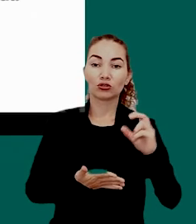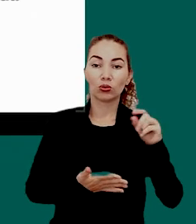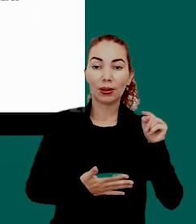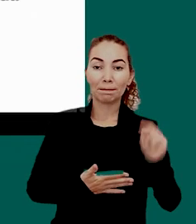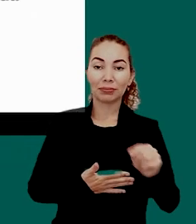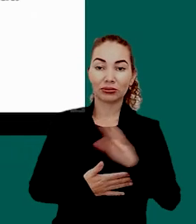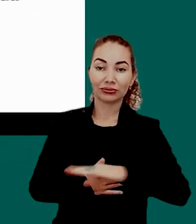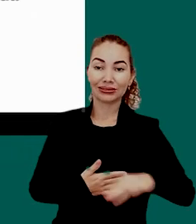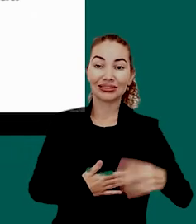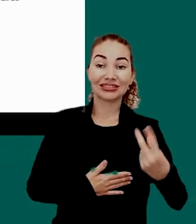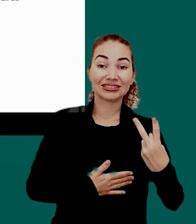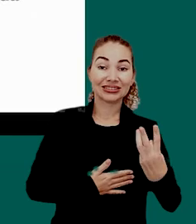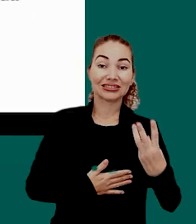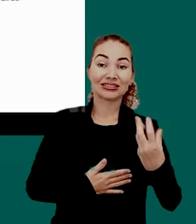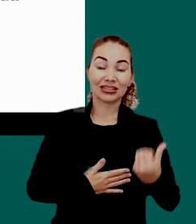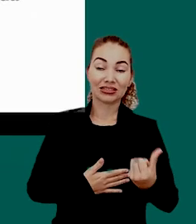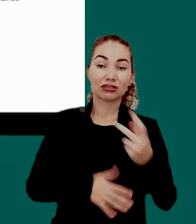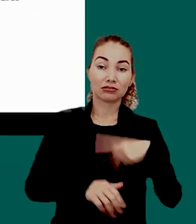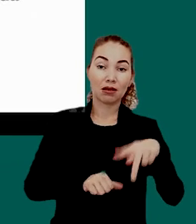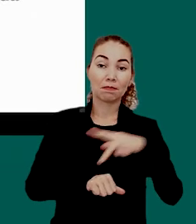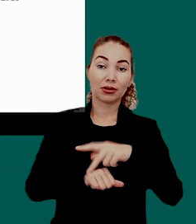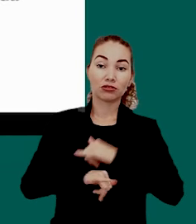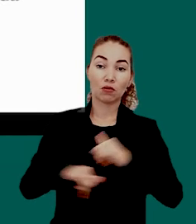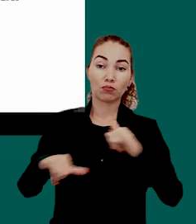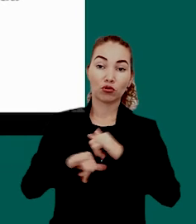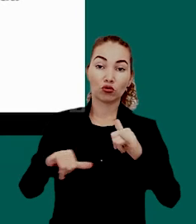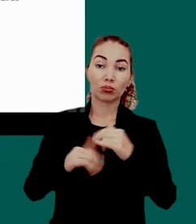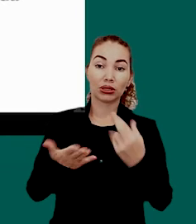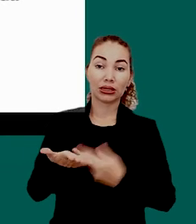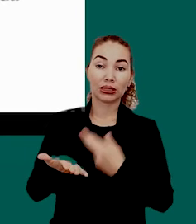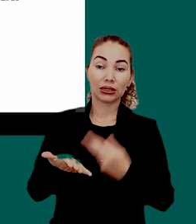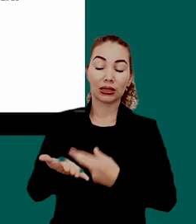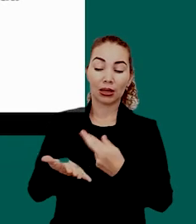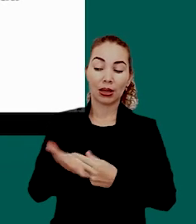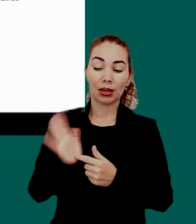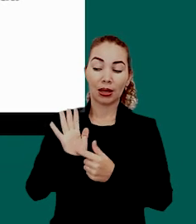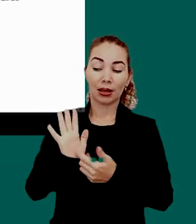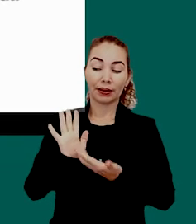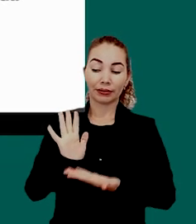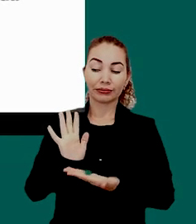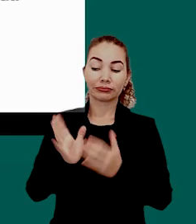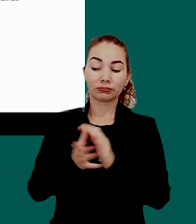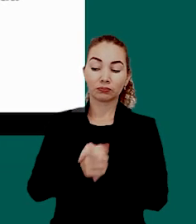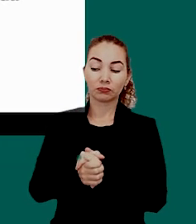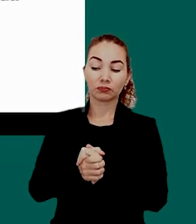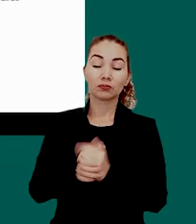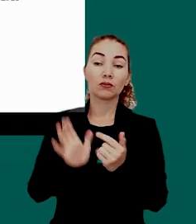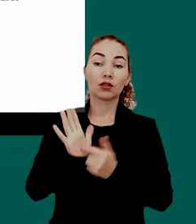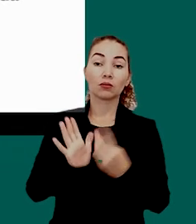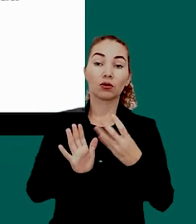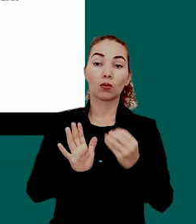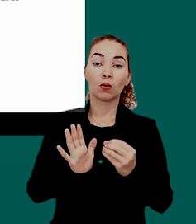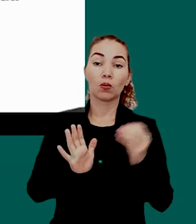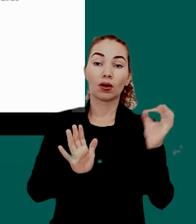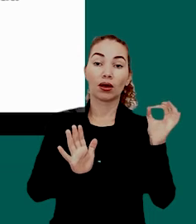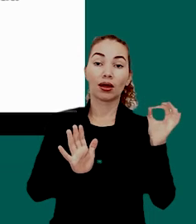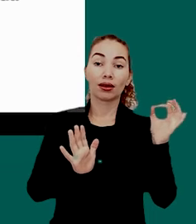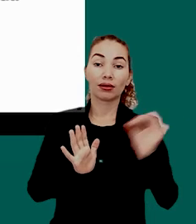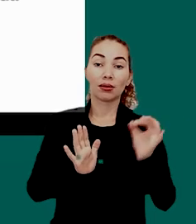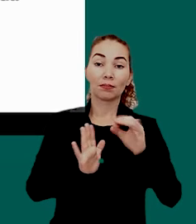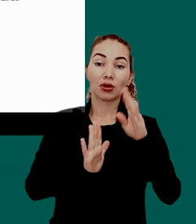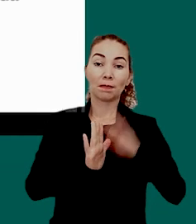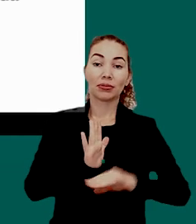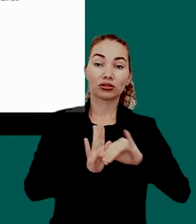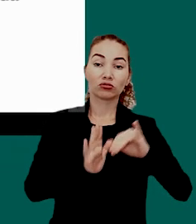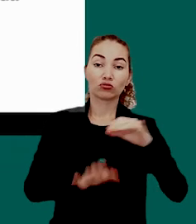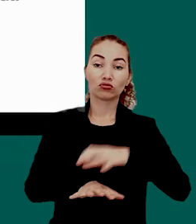em 33 países. É um estudo publicado na revista do IDSA, a Clinical Infectious Disease, e mostrou 40% menos risco de infecção